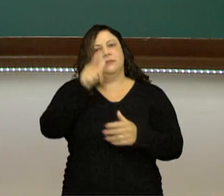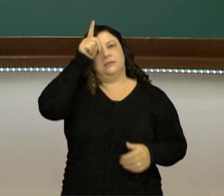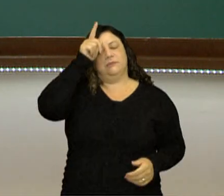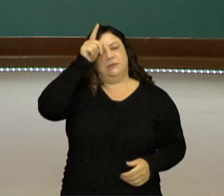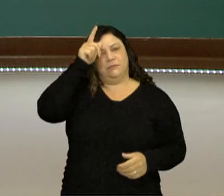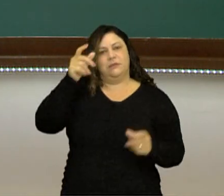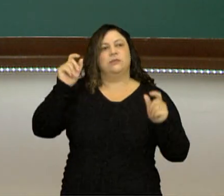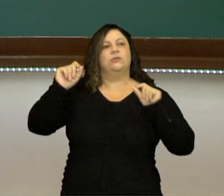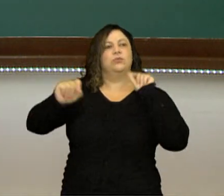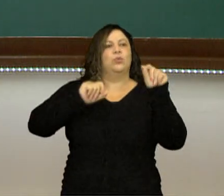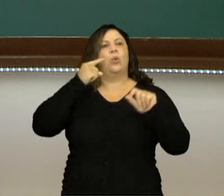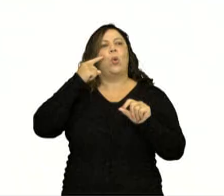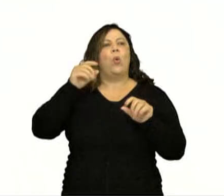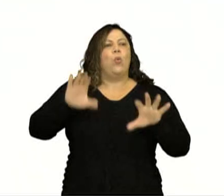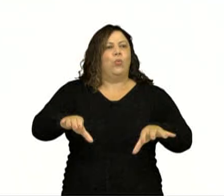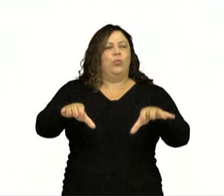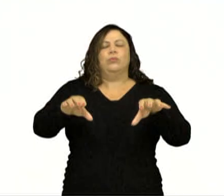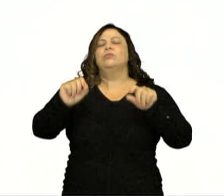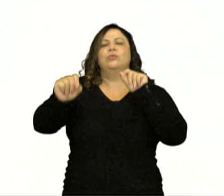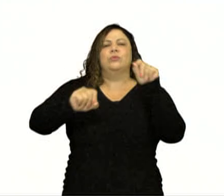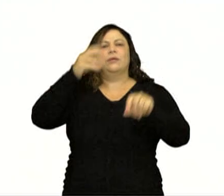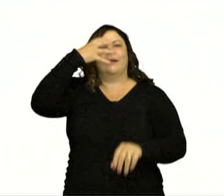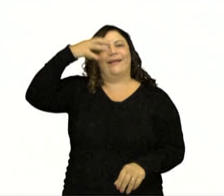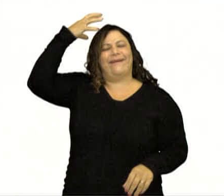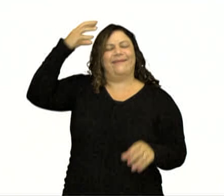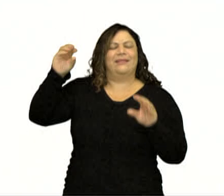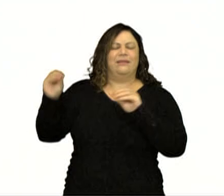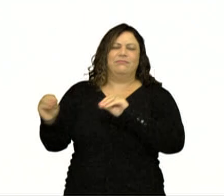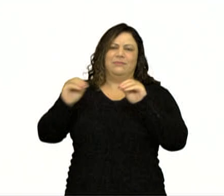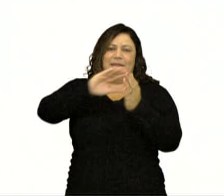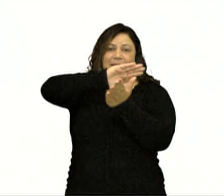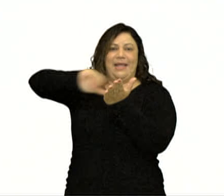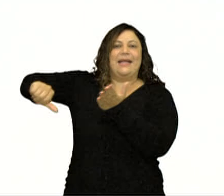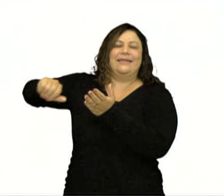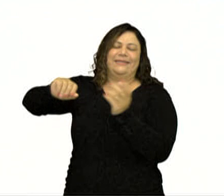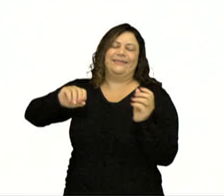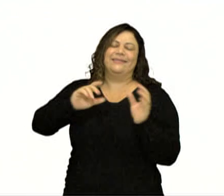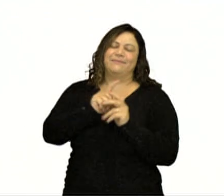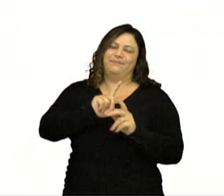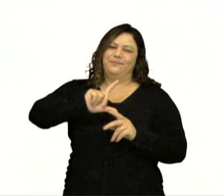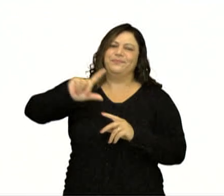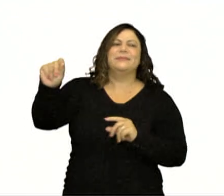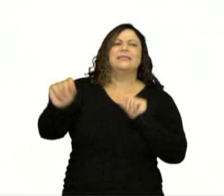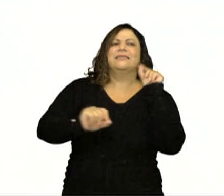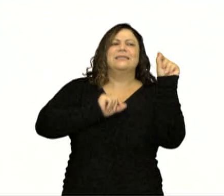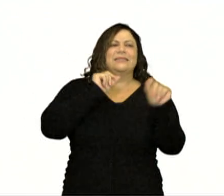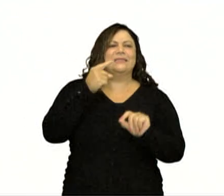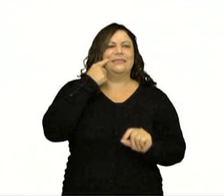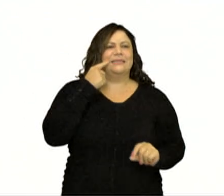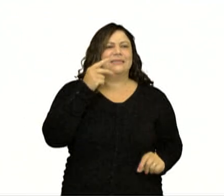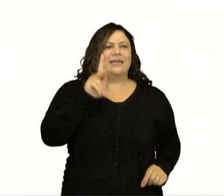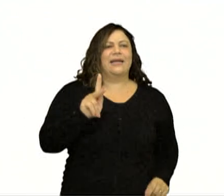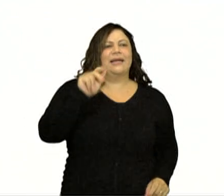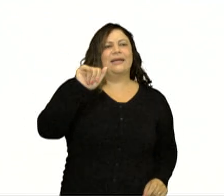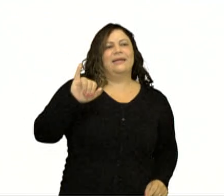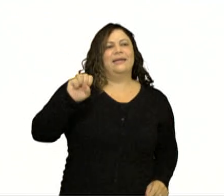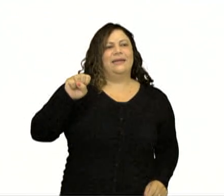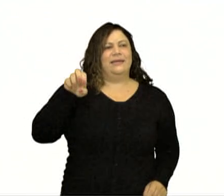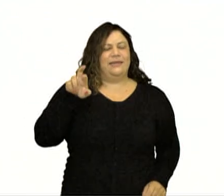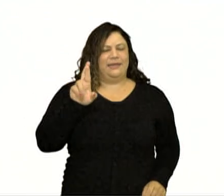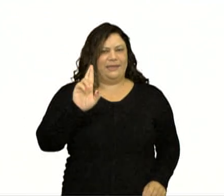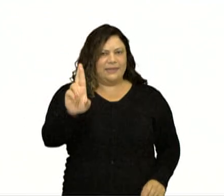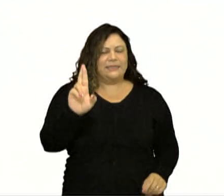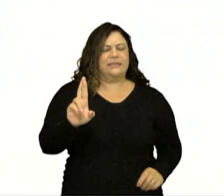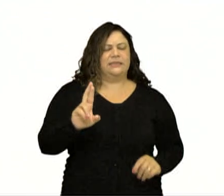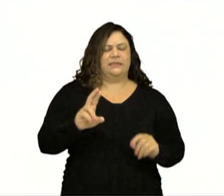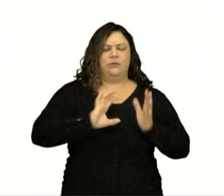abdica do trono, o país se torna uma república parlamentarista. Então aí você começa a ter a organização de vários partidos políticos e